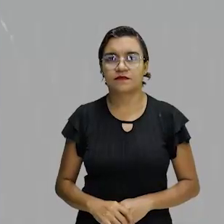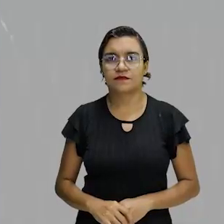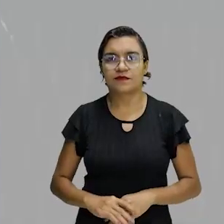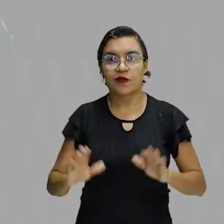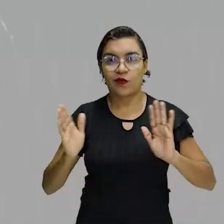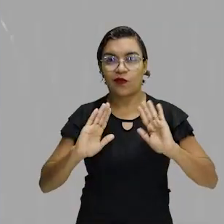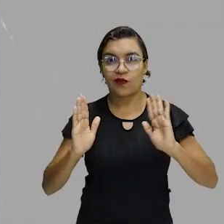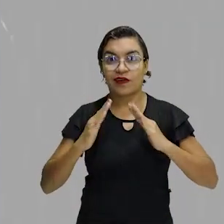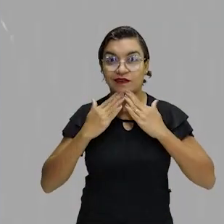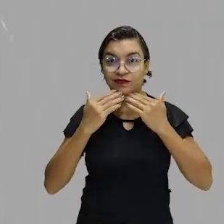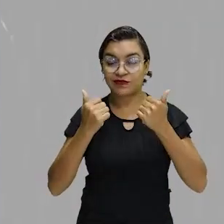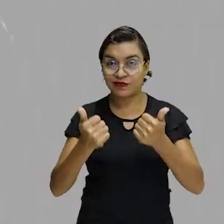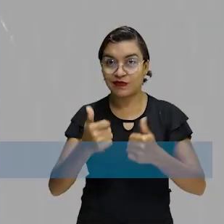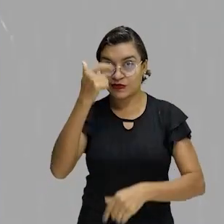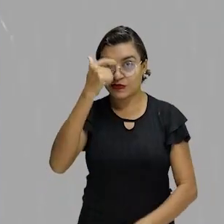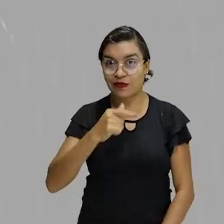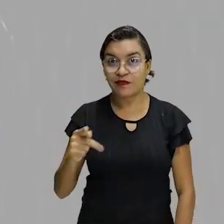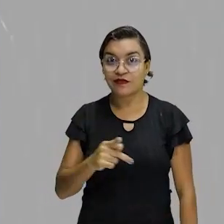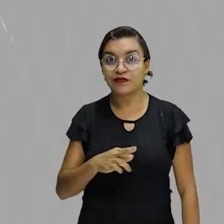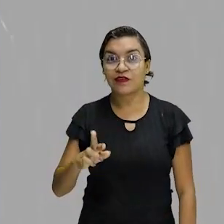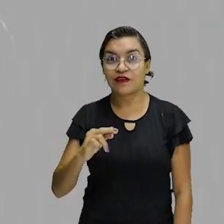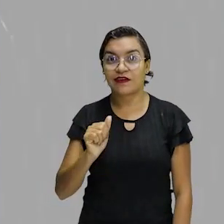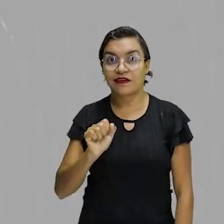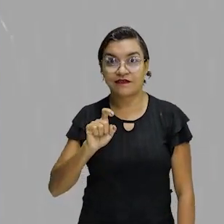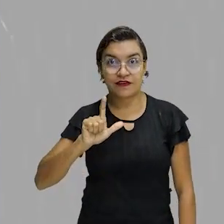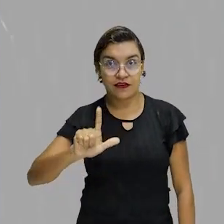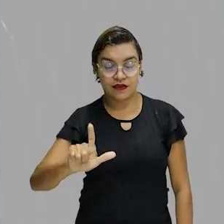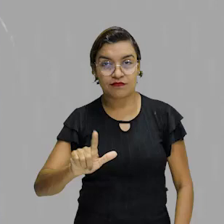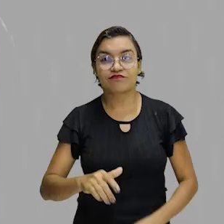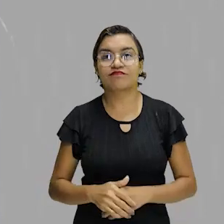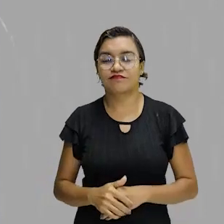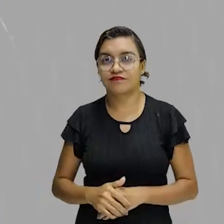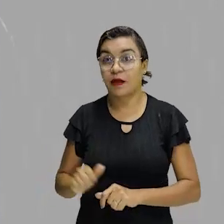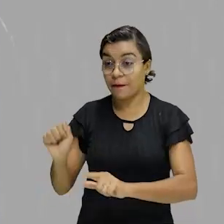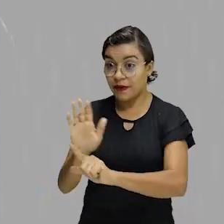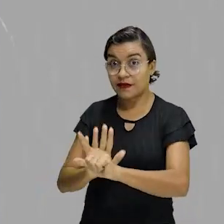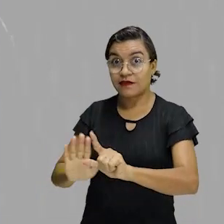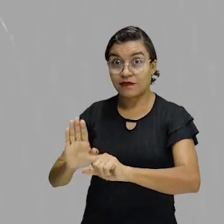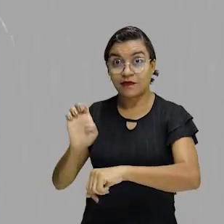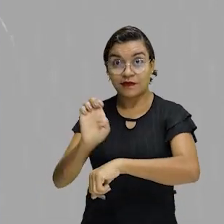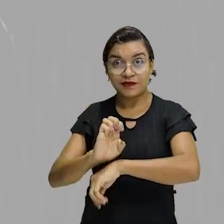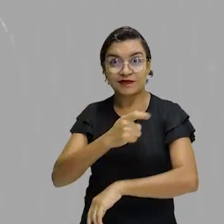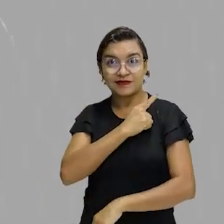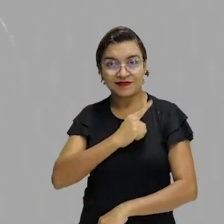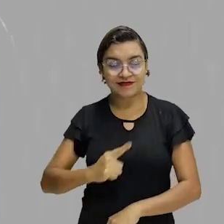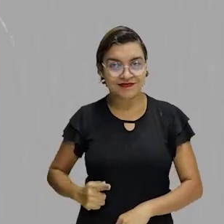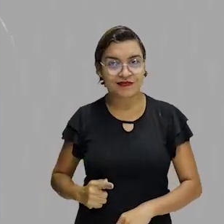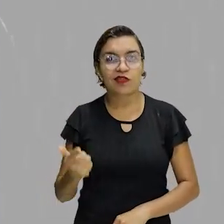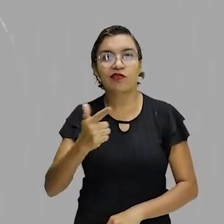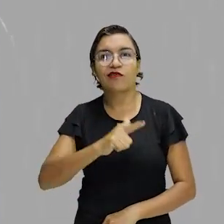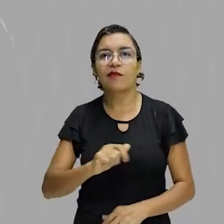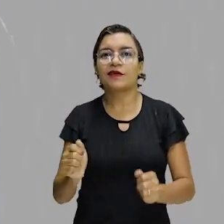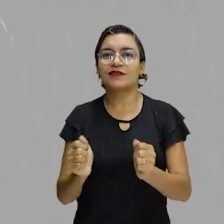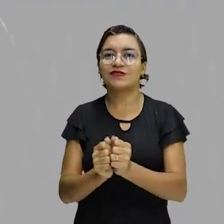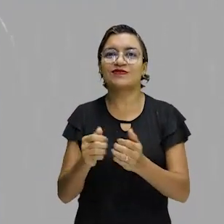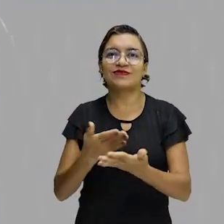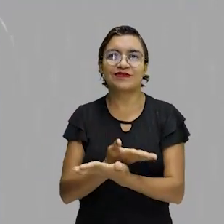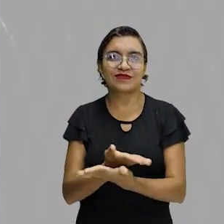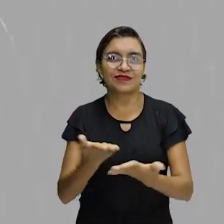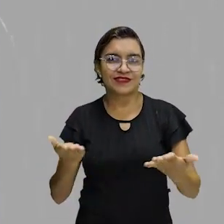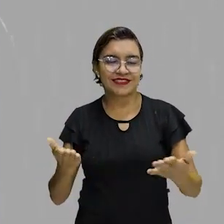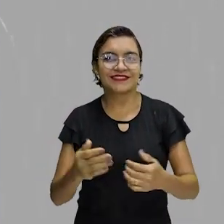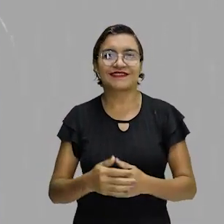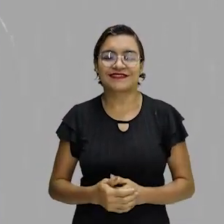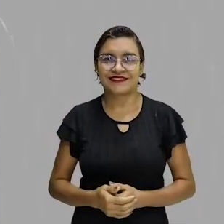Fala galera, tudo bem? Professor Rafael Carlos de Sociologia, aqui da plataforma Gonçalves Dias, mais uma vez com vocês e